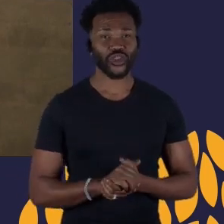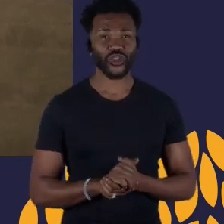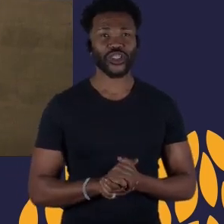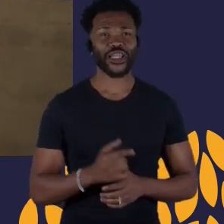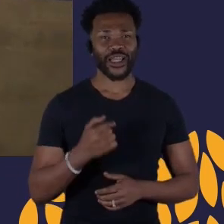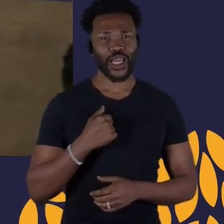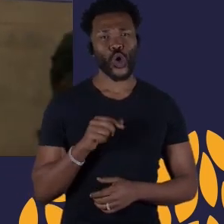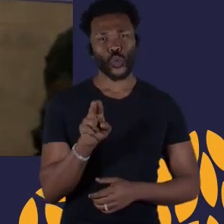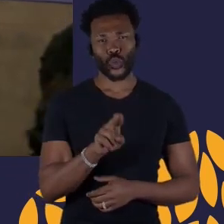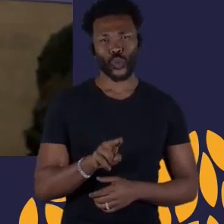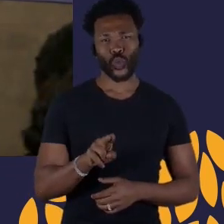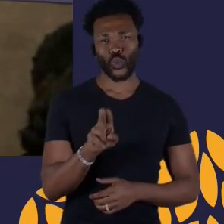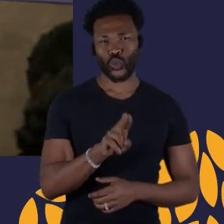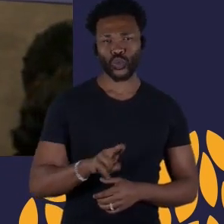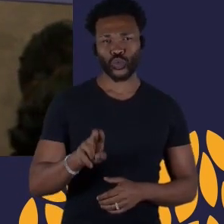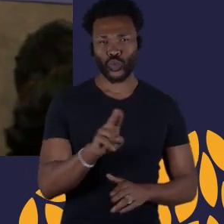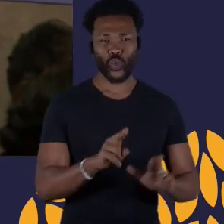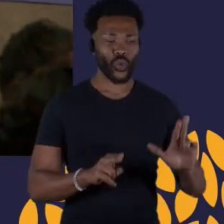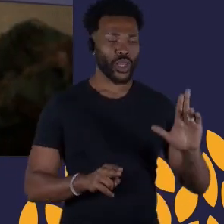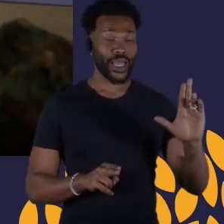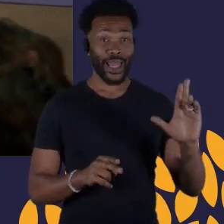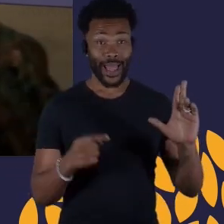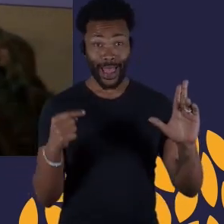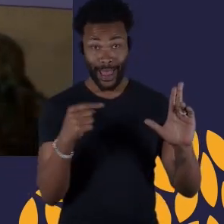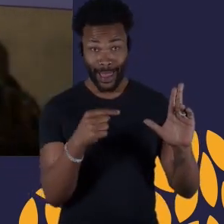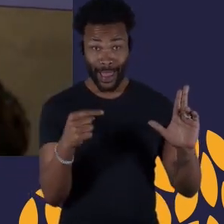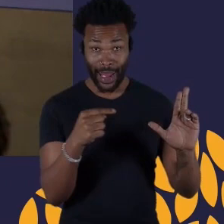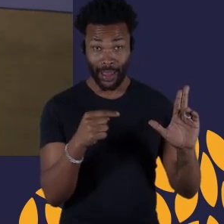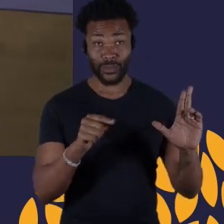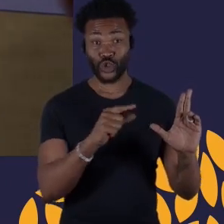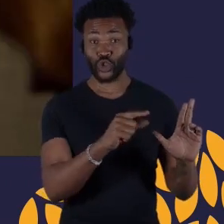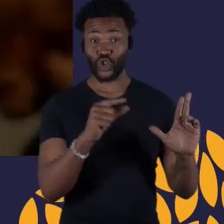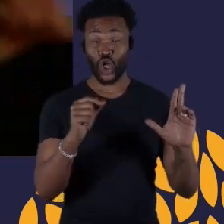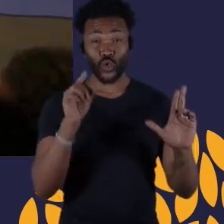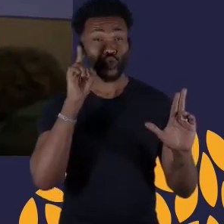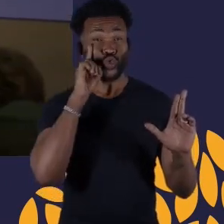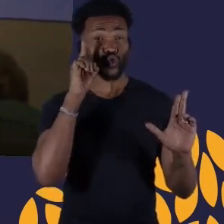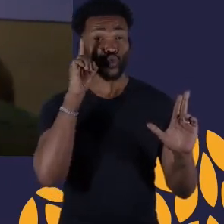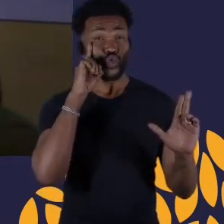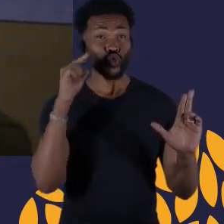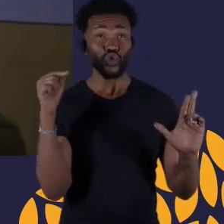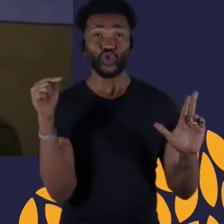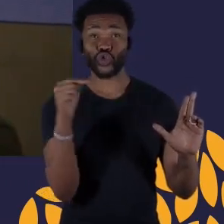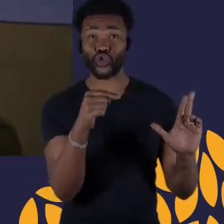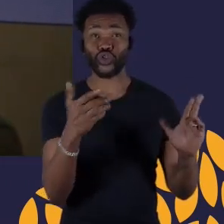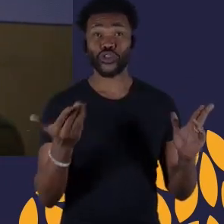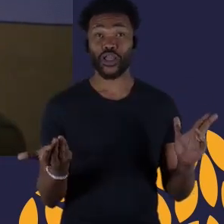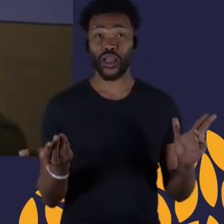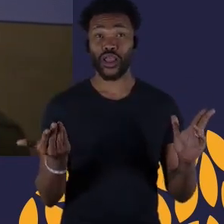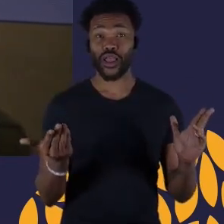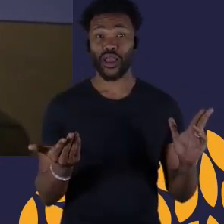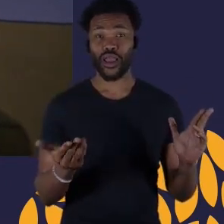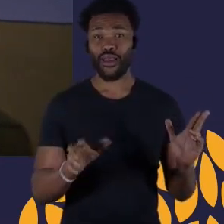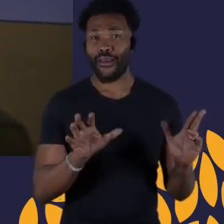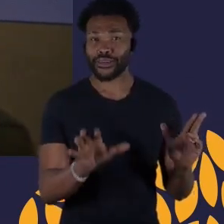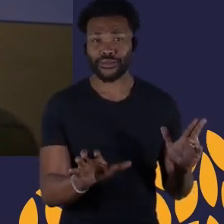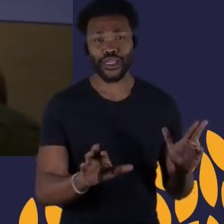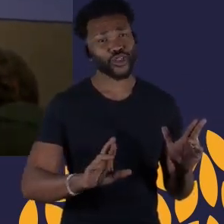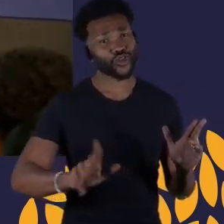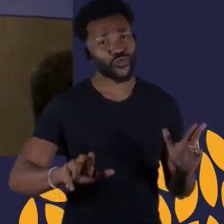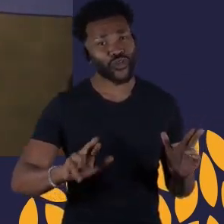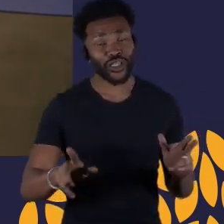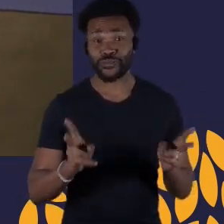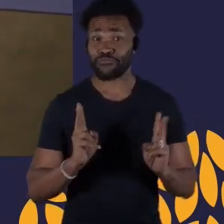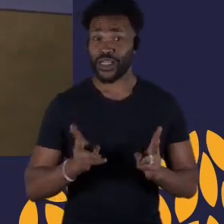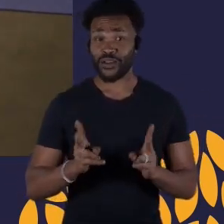O uso de cannabis, mesmo se você escolhe usar ele todos os dias, não tem que ser assim usado. É o mesmo que